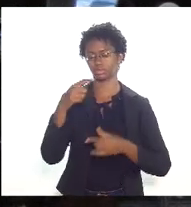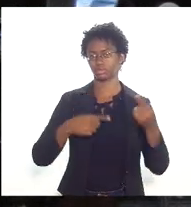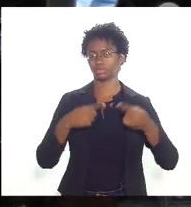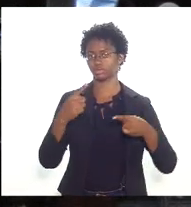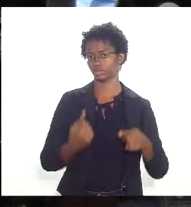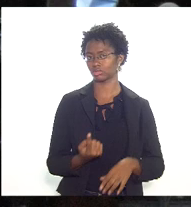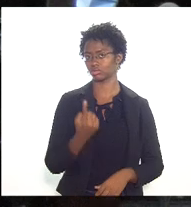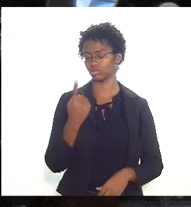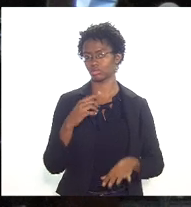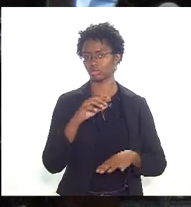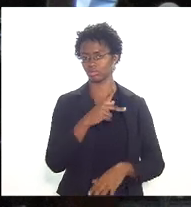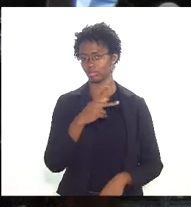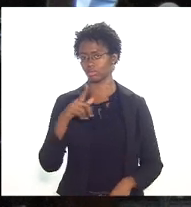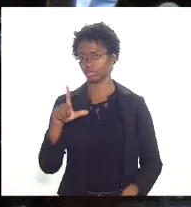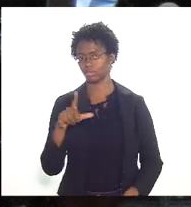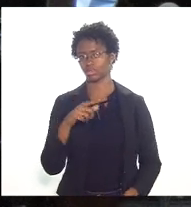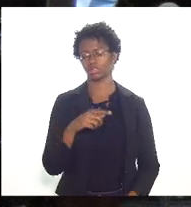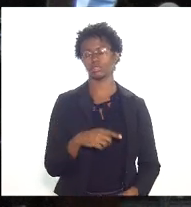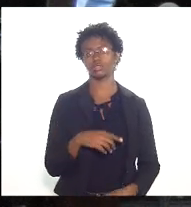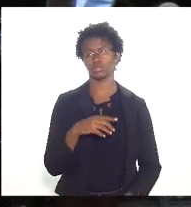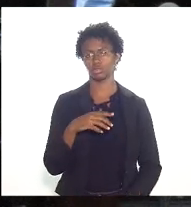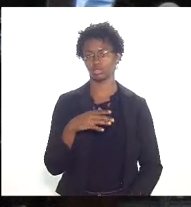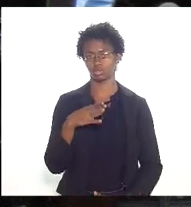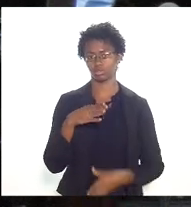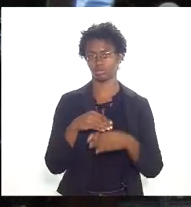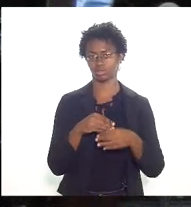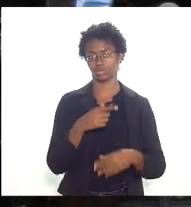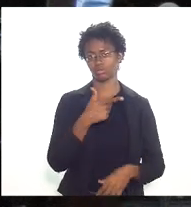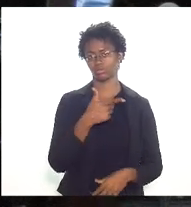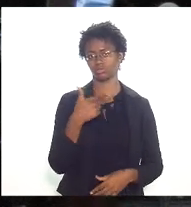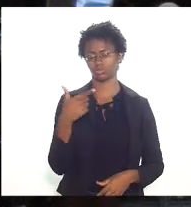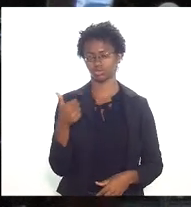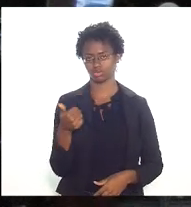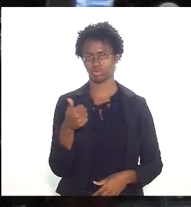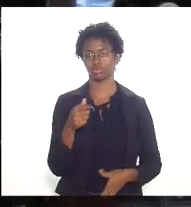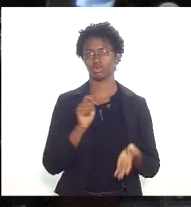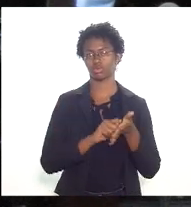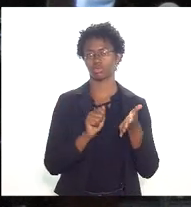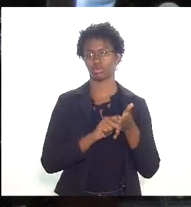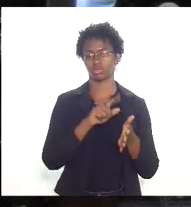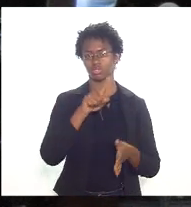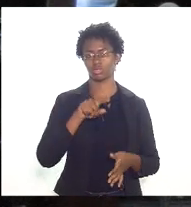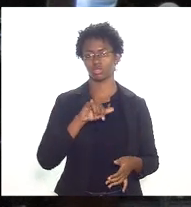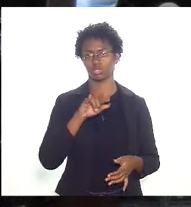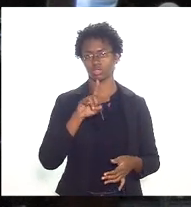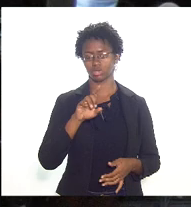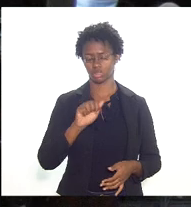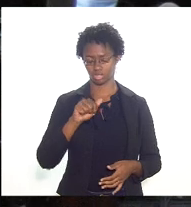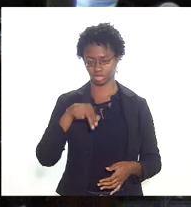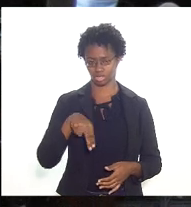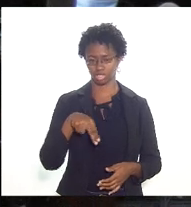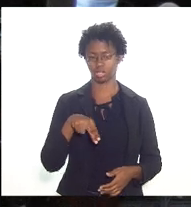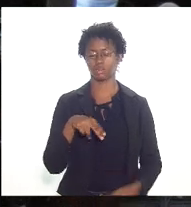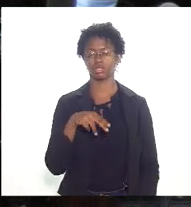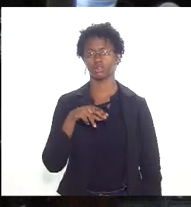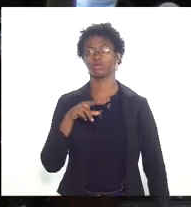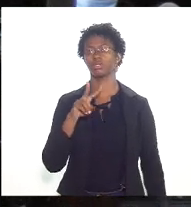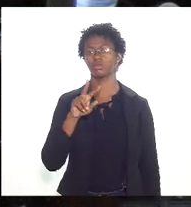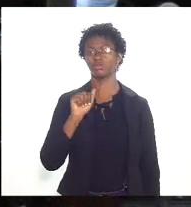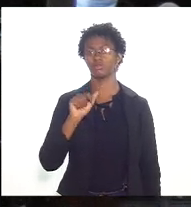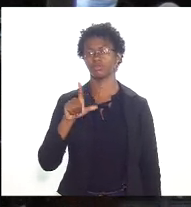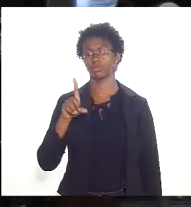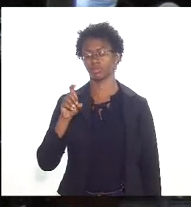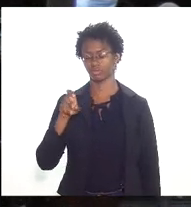única projeto de lei complementar número 21 2020 autores executados de idade André Ceciliano e waldeck Carneiro que